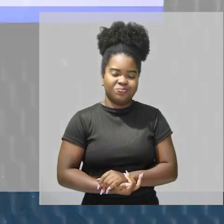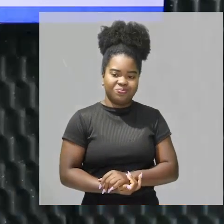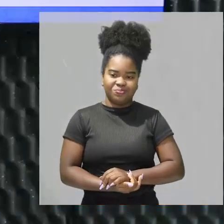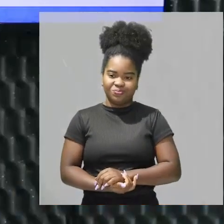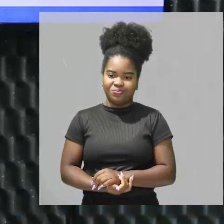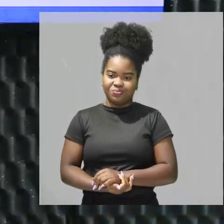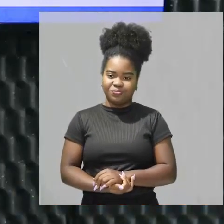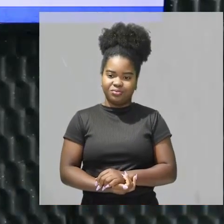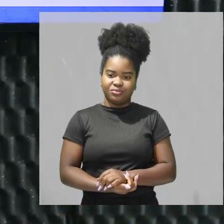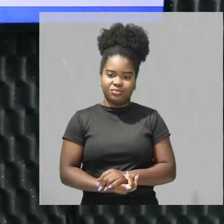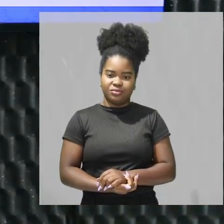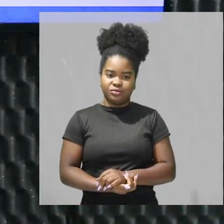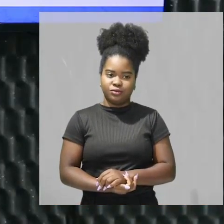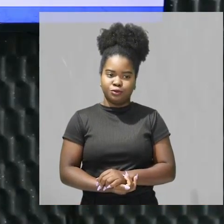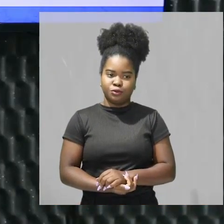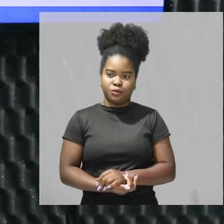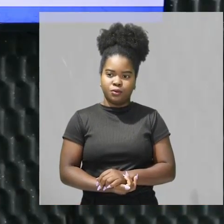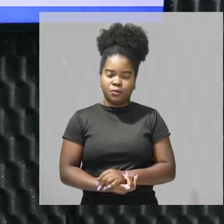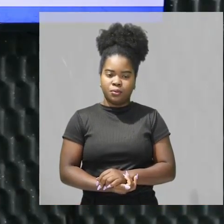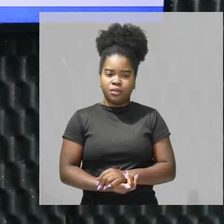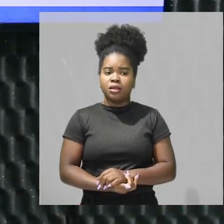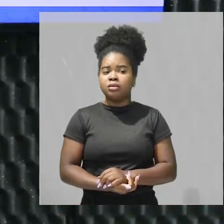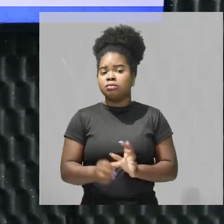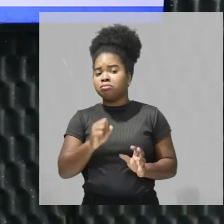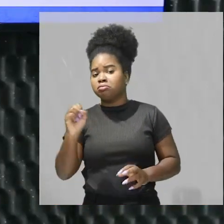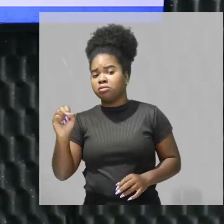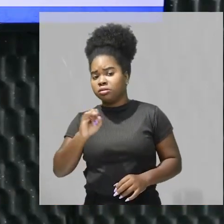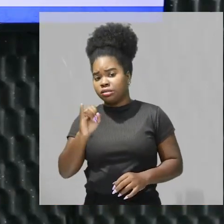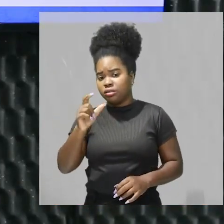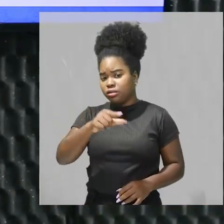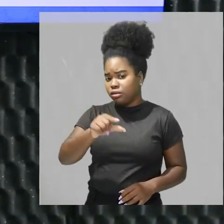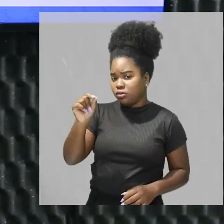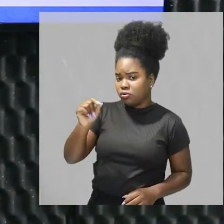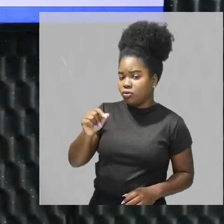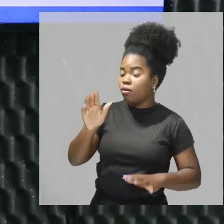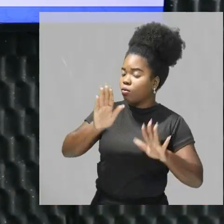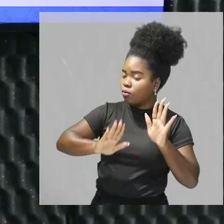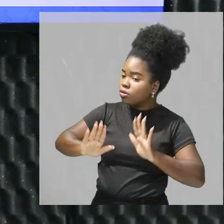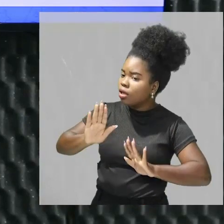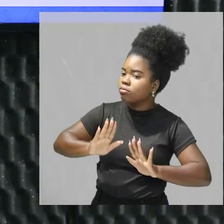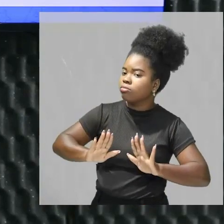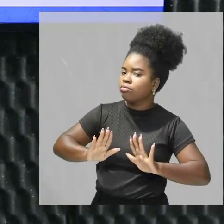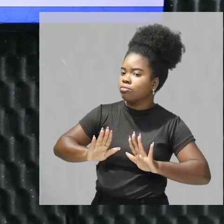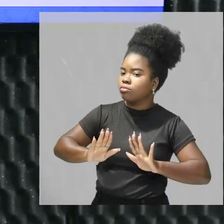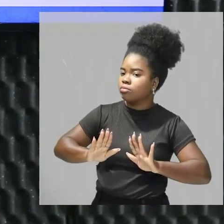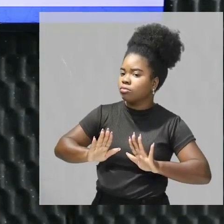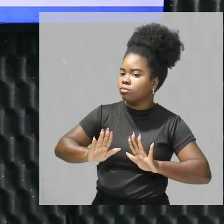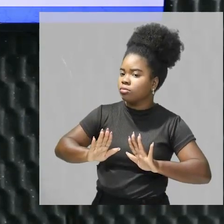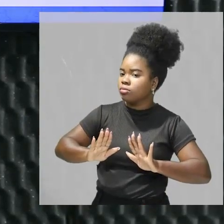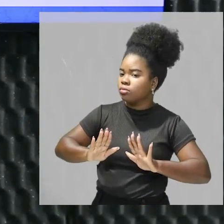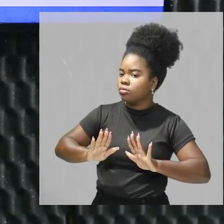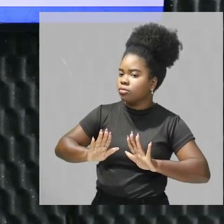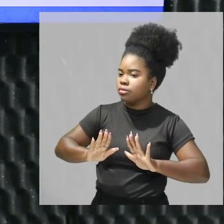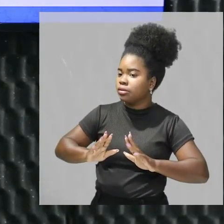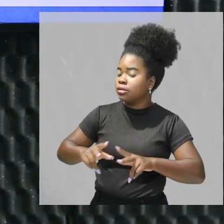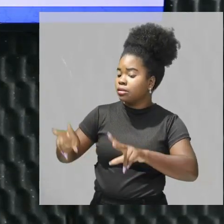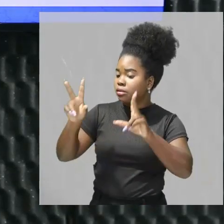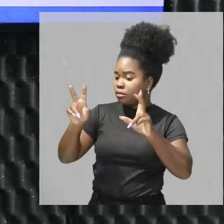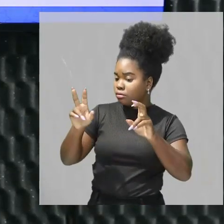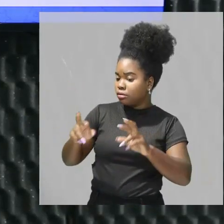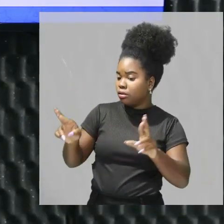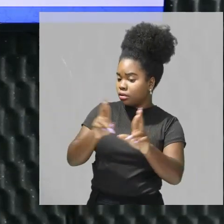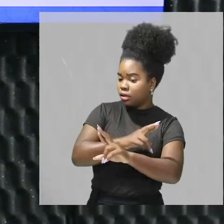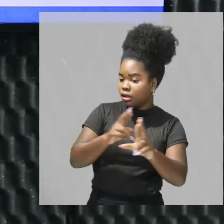seu texto. Então, você prefere colocar o título? Muito cuidado. Esse título ele tem que estar condizente ao que você